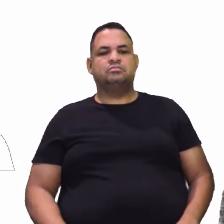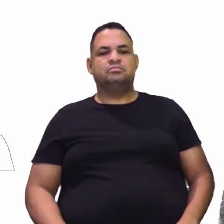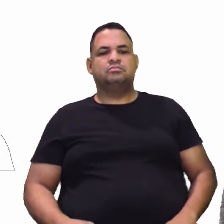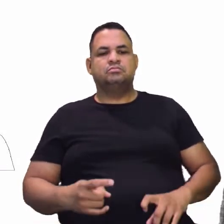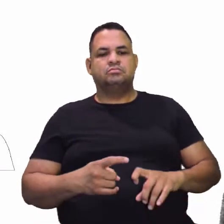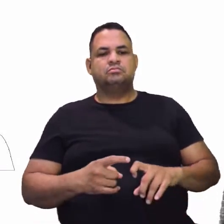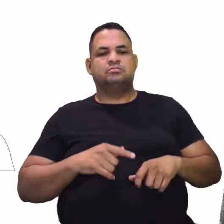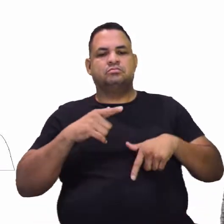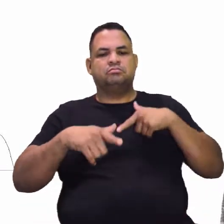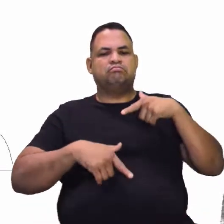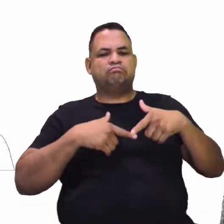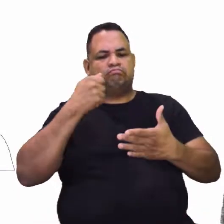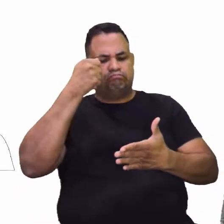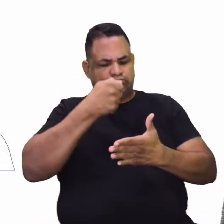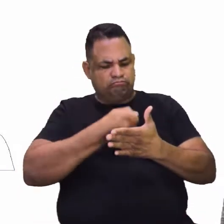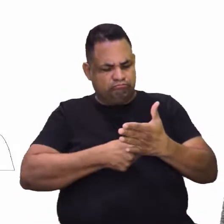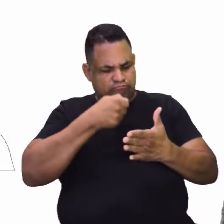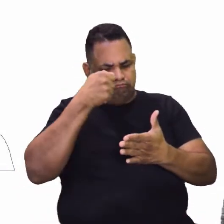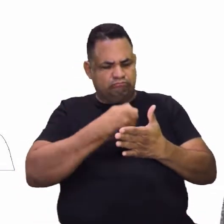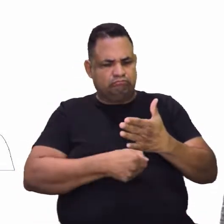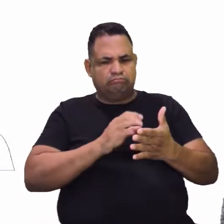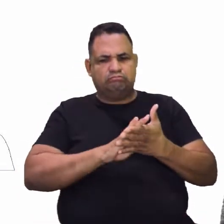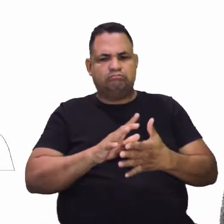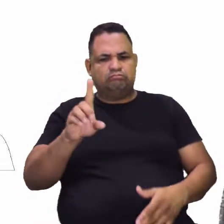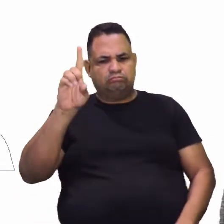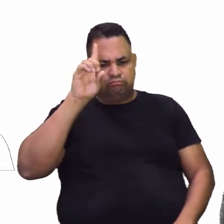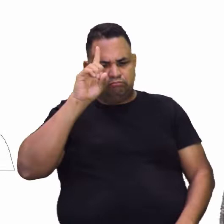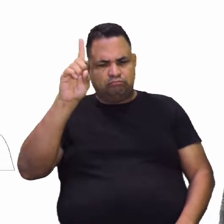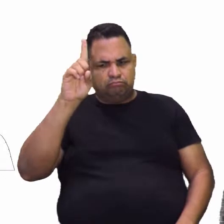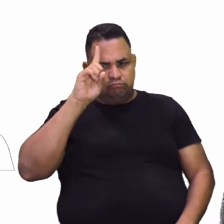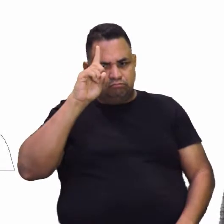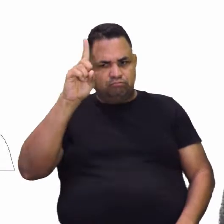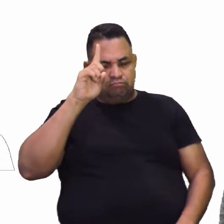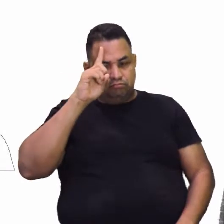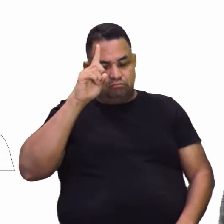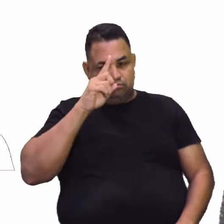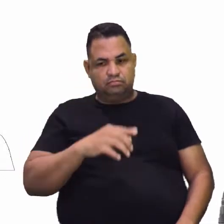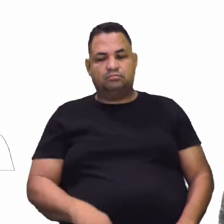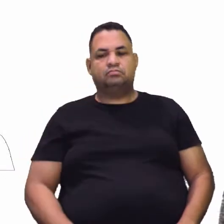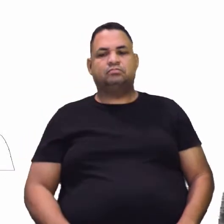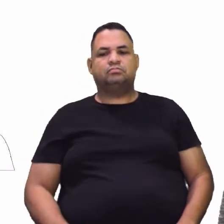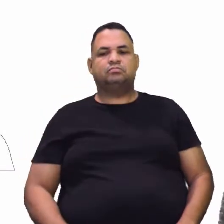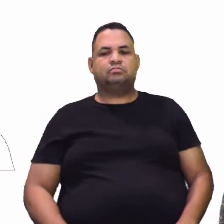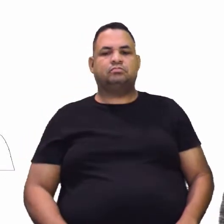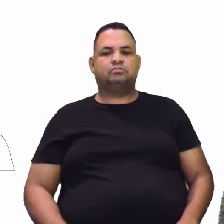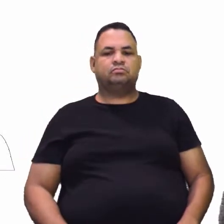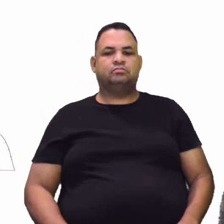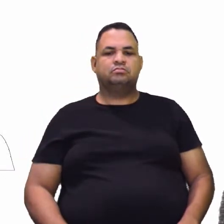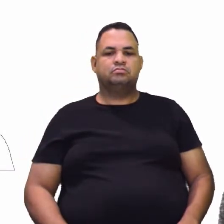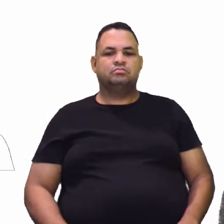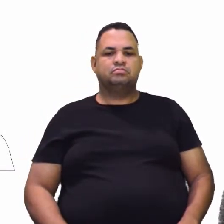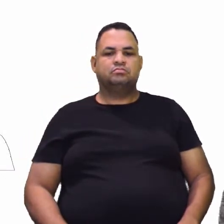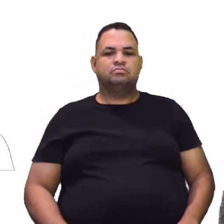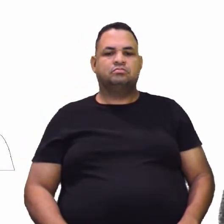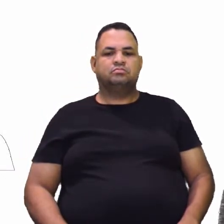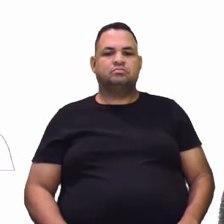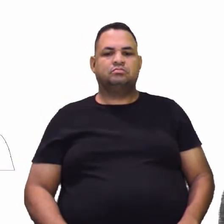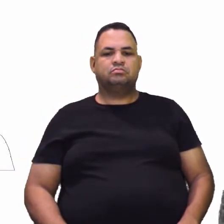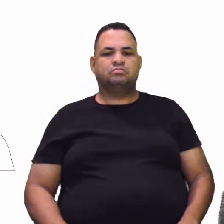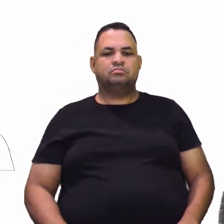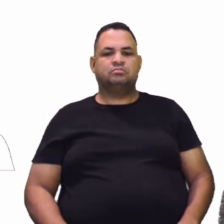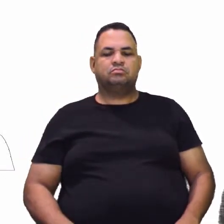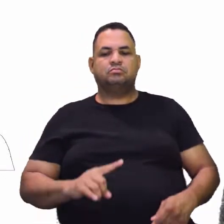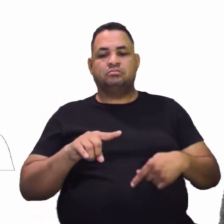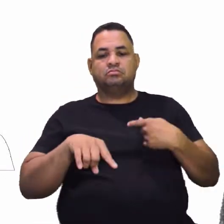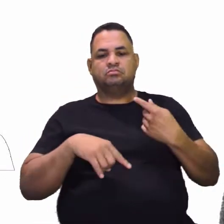Então, os médicos trabalham duro, work hard, trabalham duro, Everyday. Olha o nosso everyday que nós vamos ver